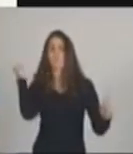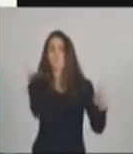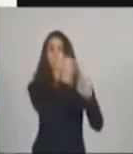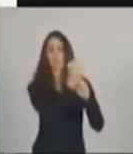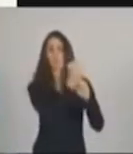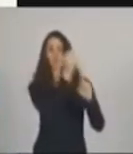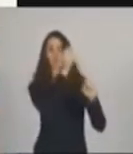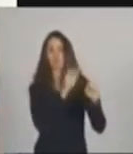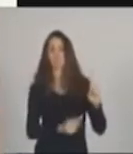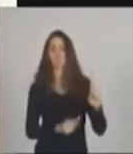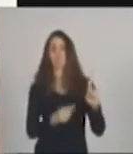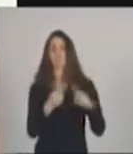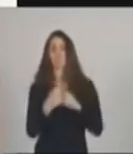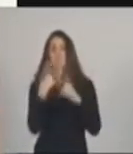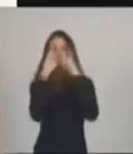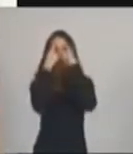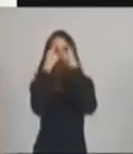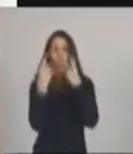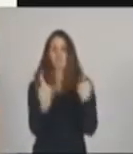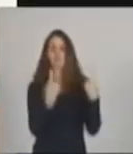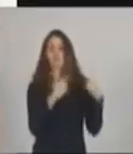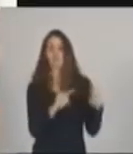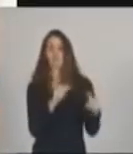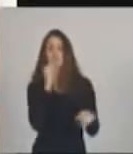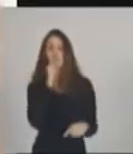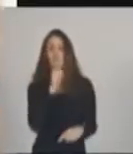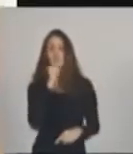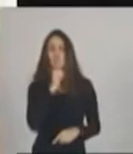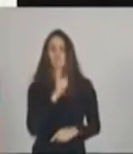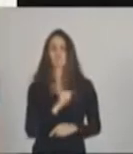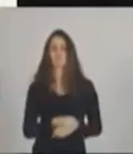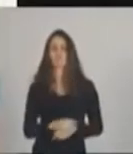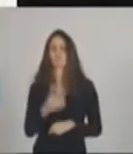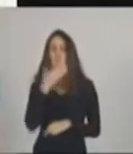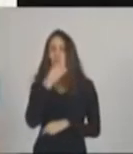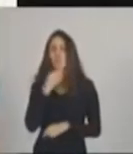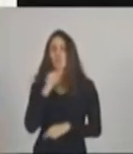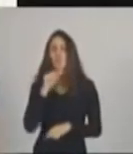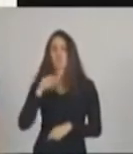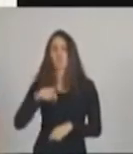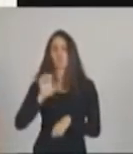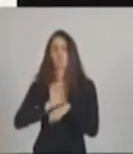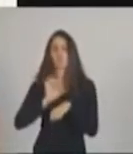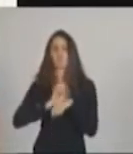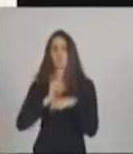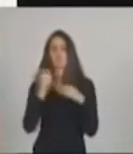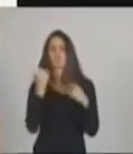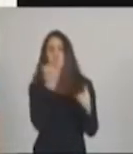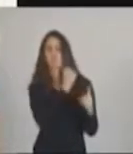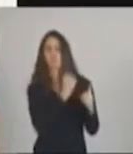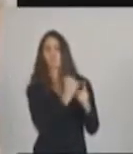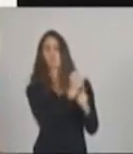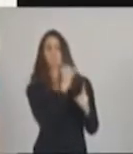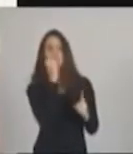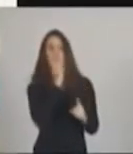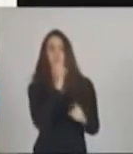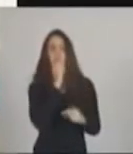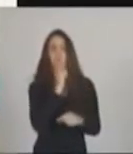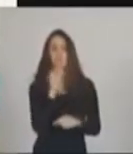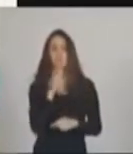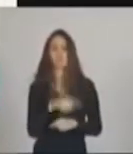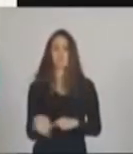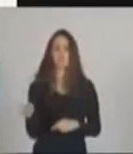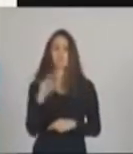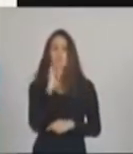vítima, né, da violência dos homens do nosso estado, né, que a gente é um número